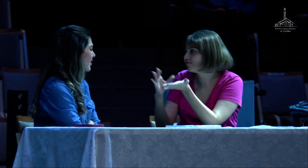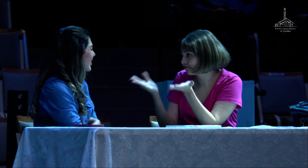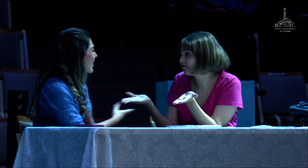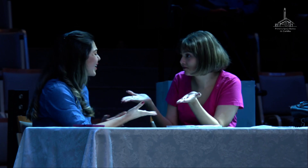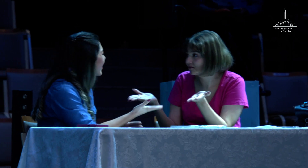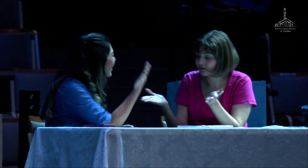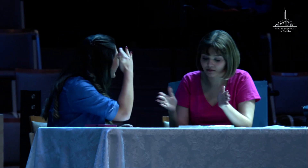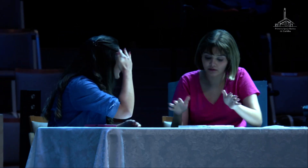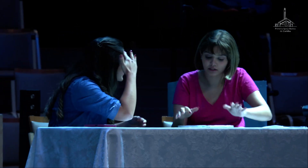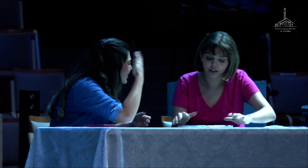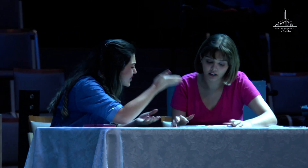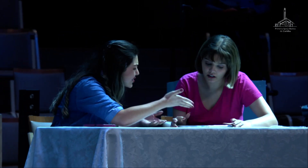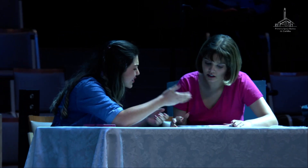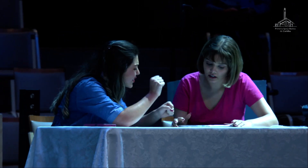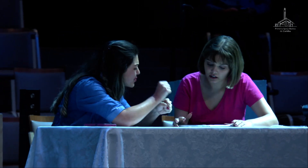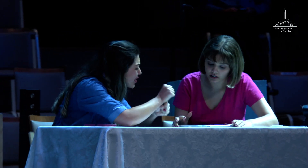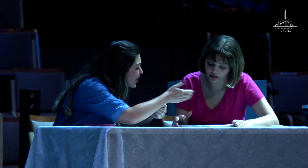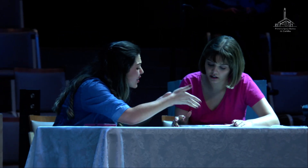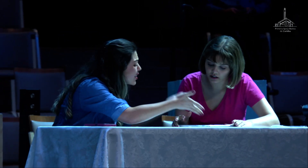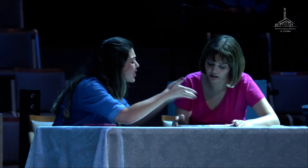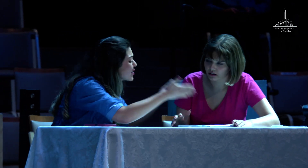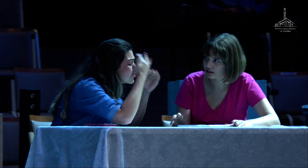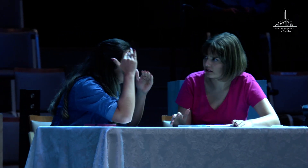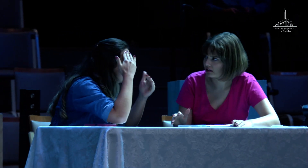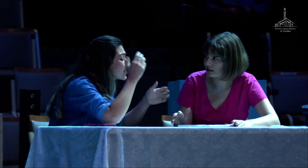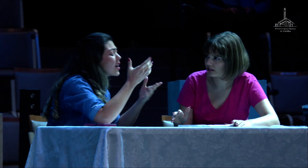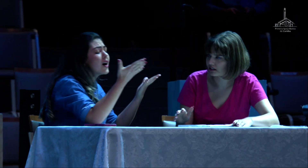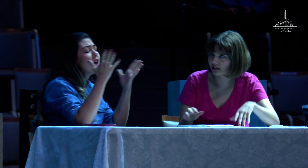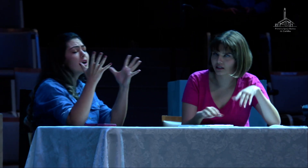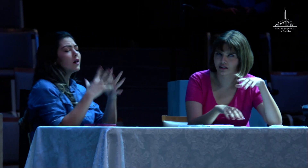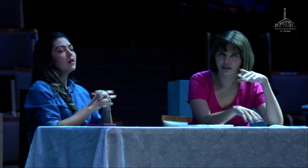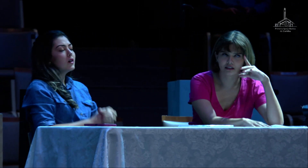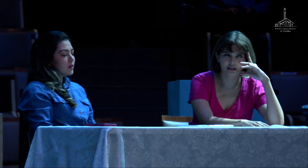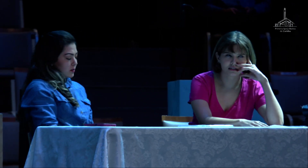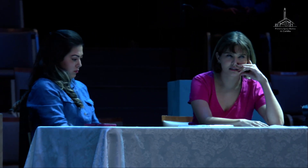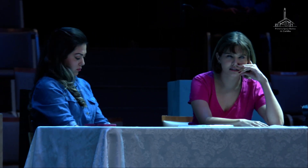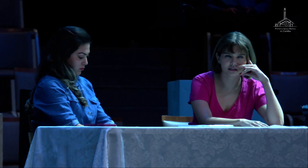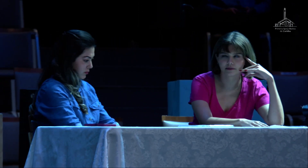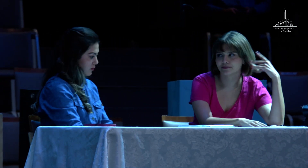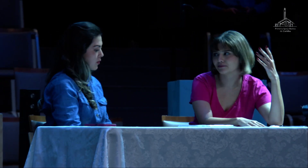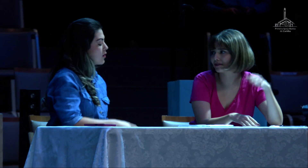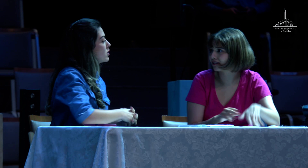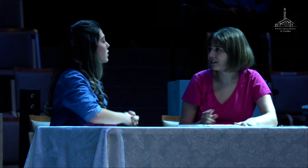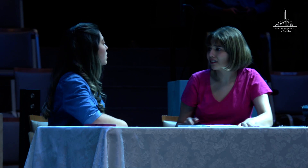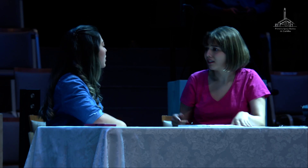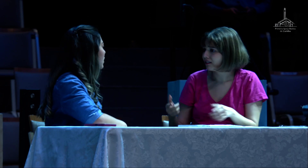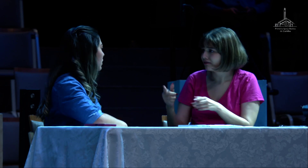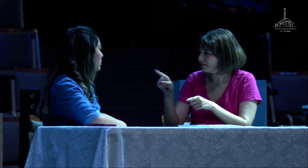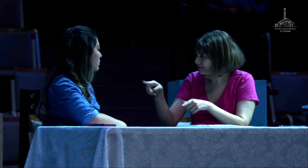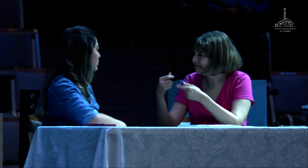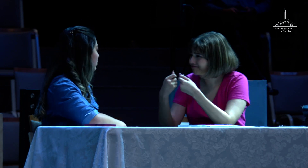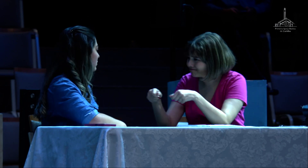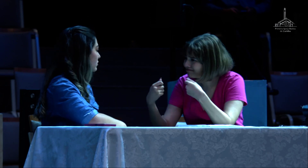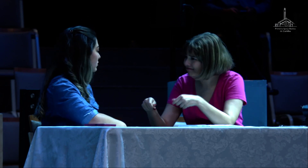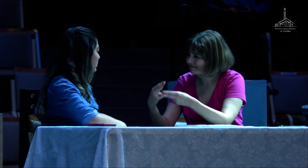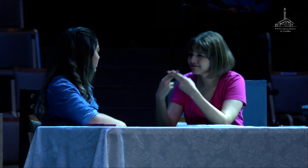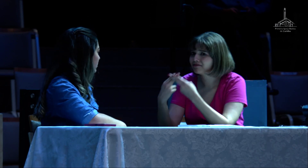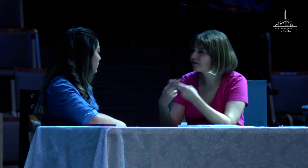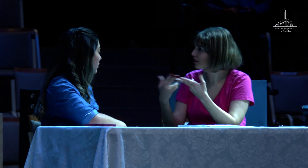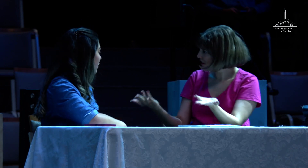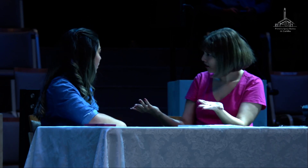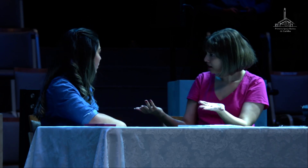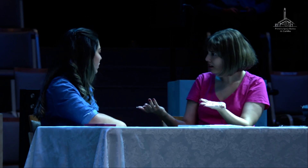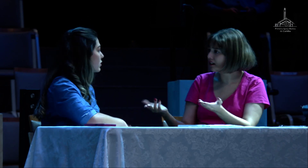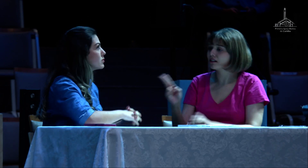Aham. Uhum. E essa, a nomenclatura que, oficial, eu não tá? Eu não tô entendendo nada. Meu Deus. Ah, você precisa